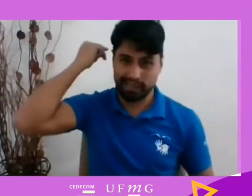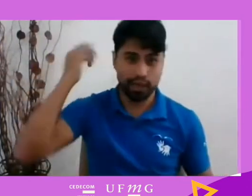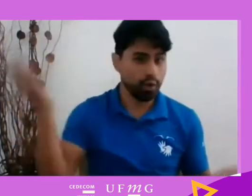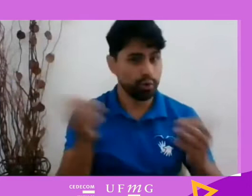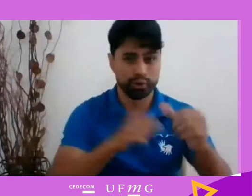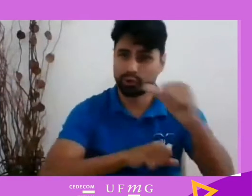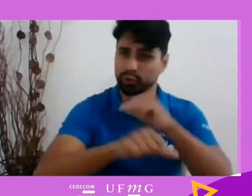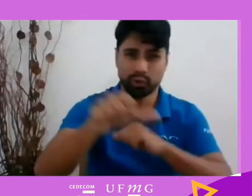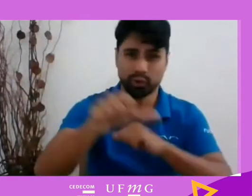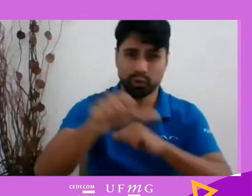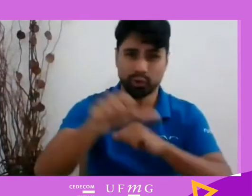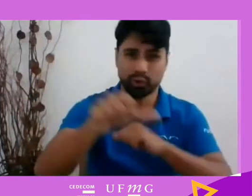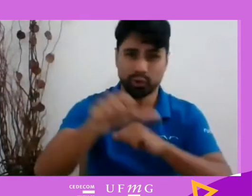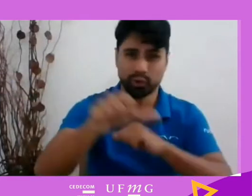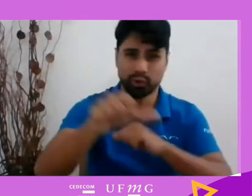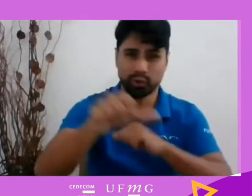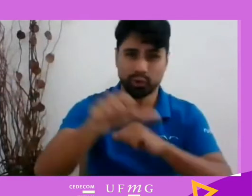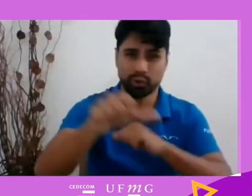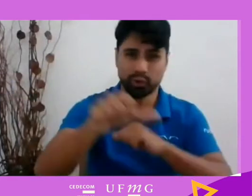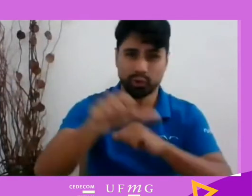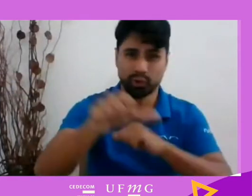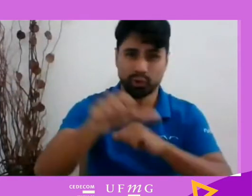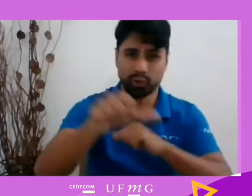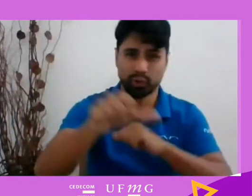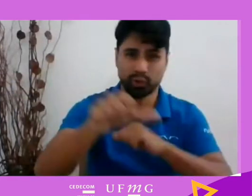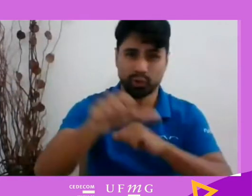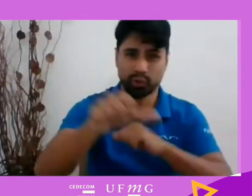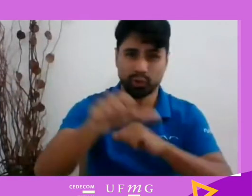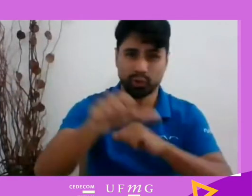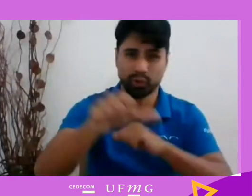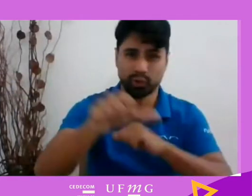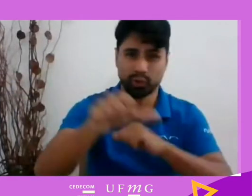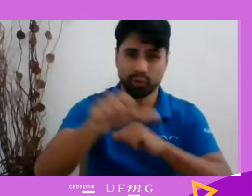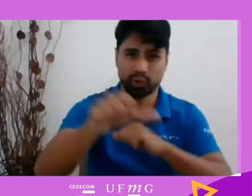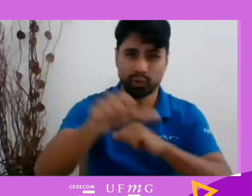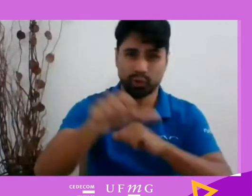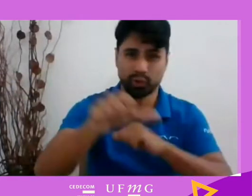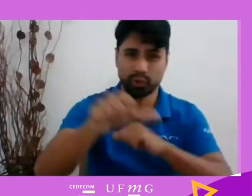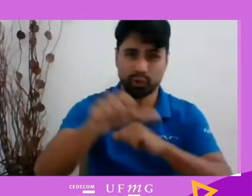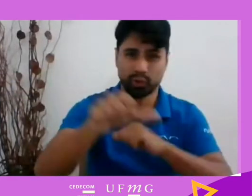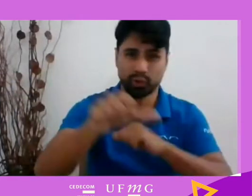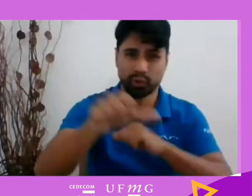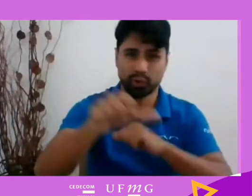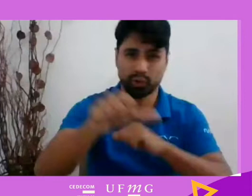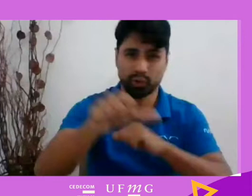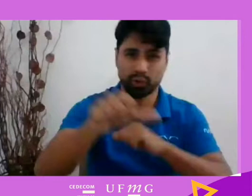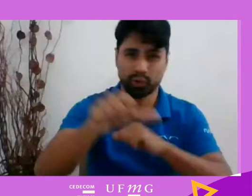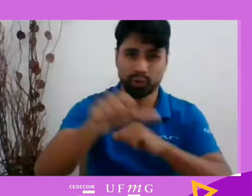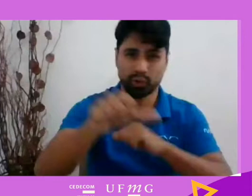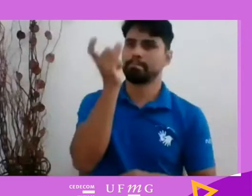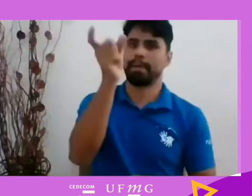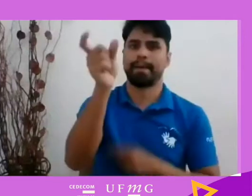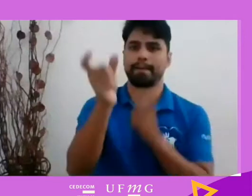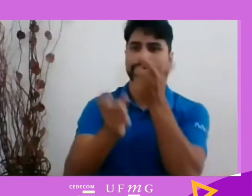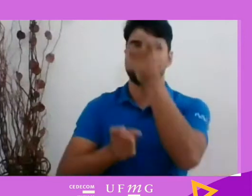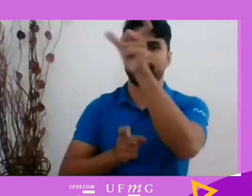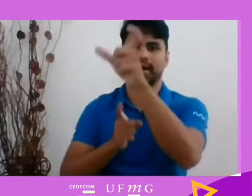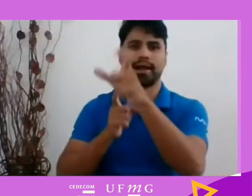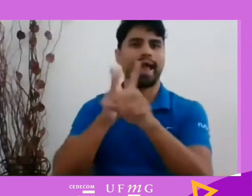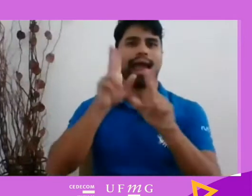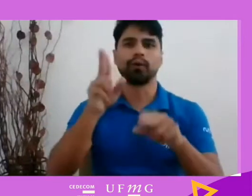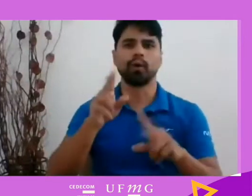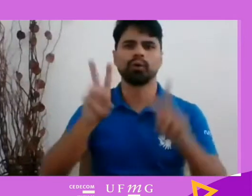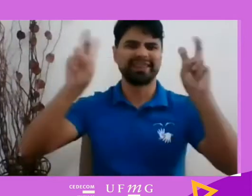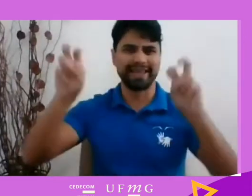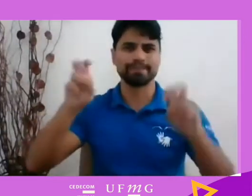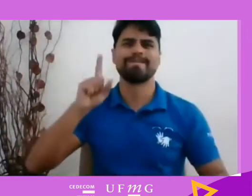vai pautando a conversação cotidiana. Por exemplo, a força de uma hashtag como Vidas Negras Importam, que já